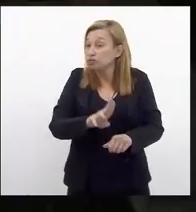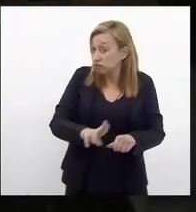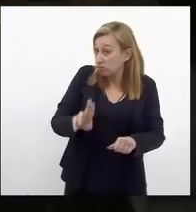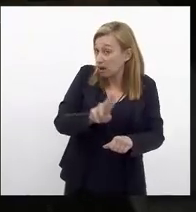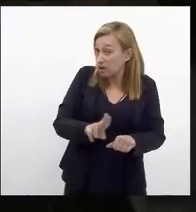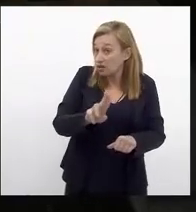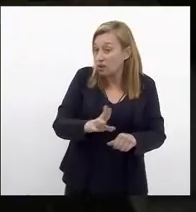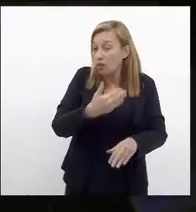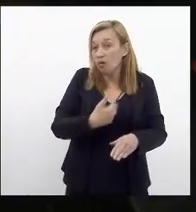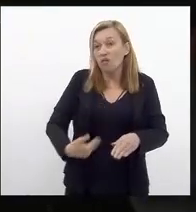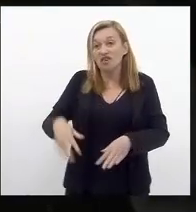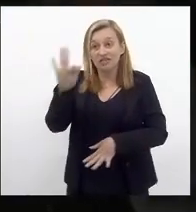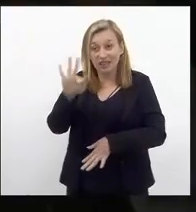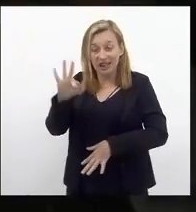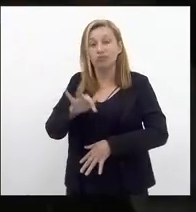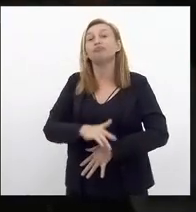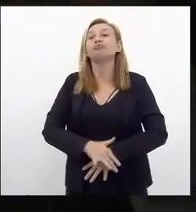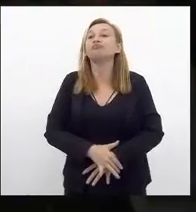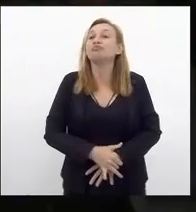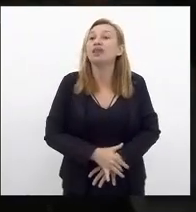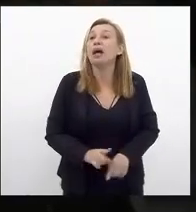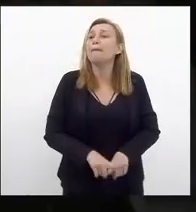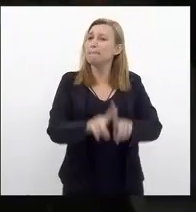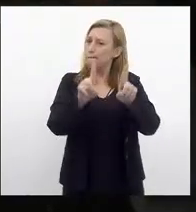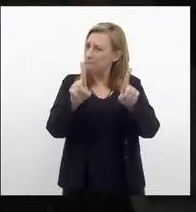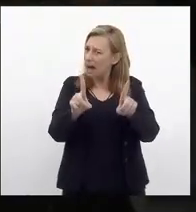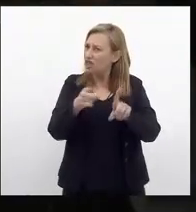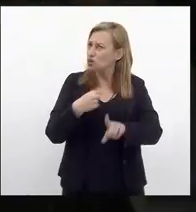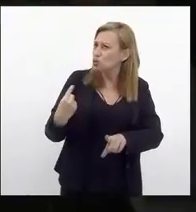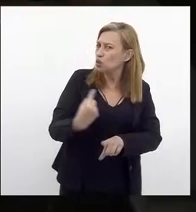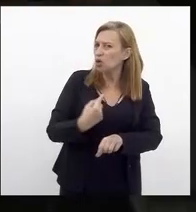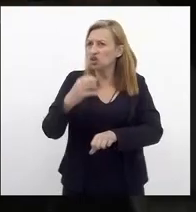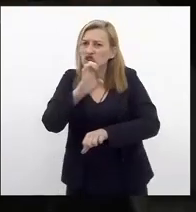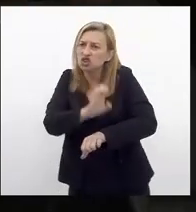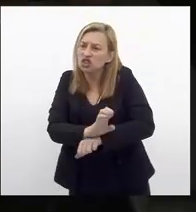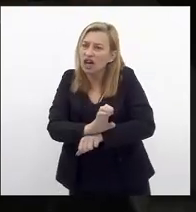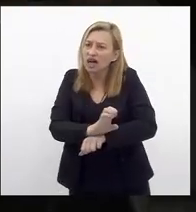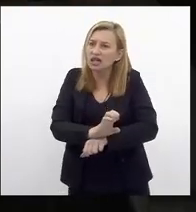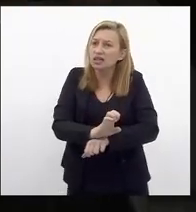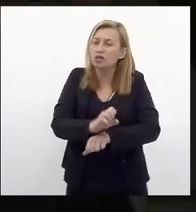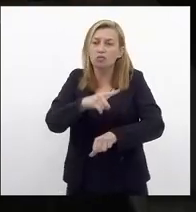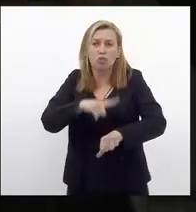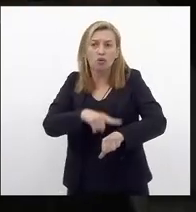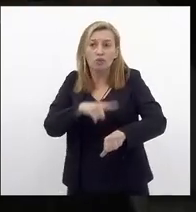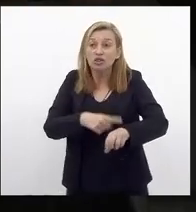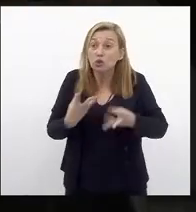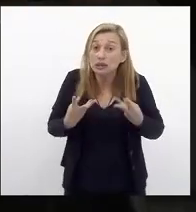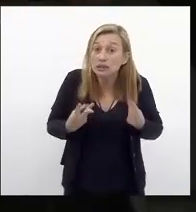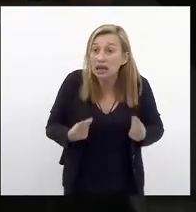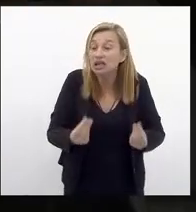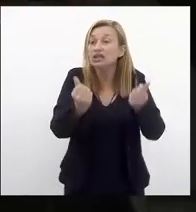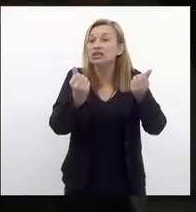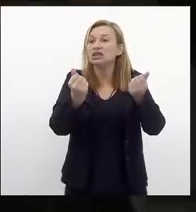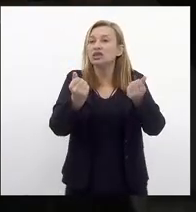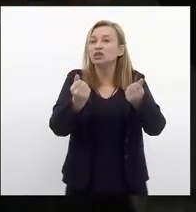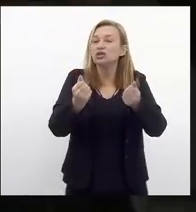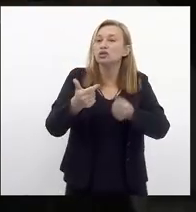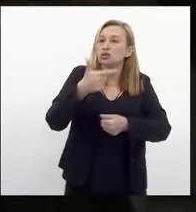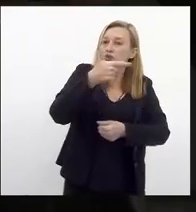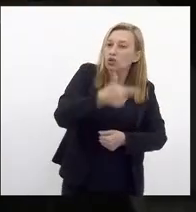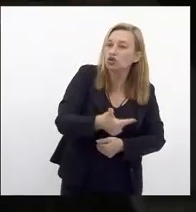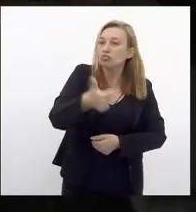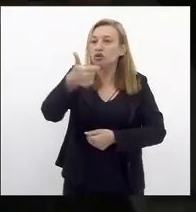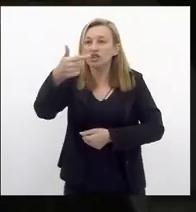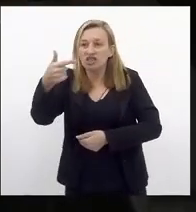com o governo federal mas o nosso estado ele tá passando por esse momento sensível desde